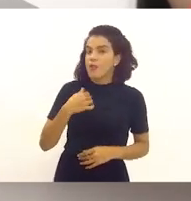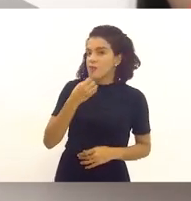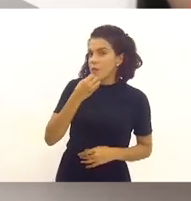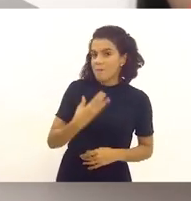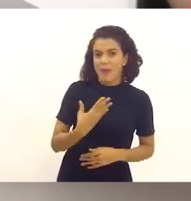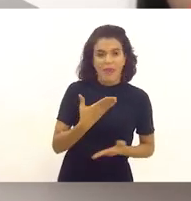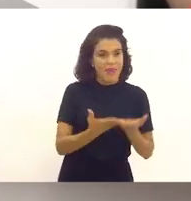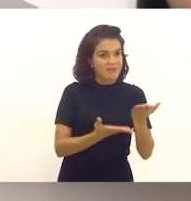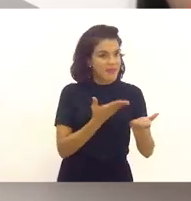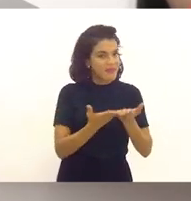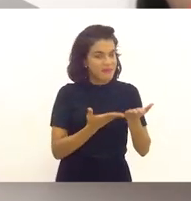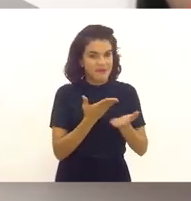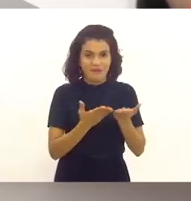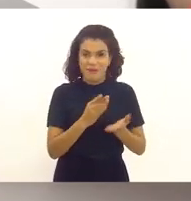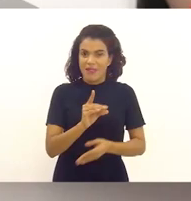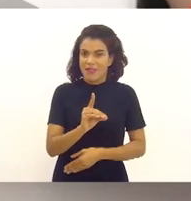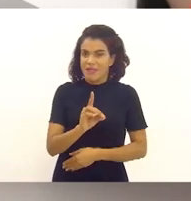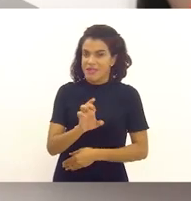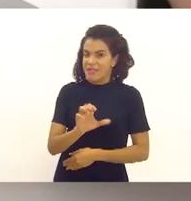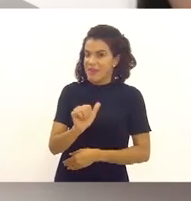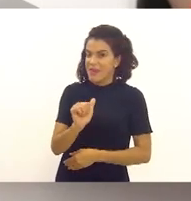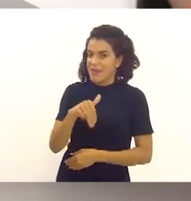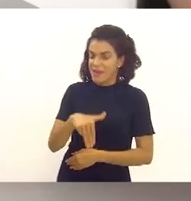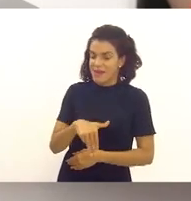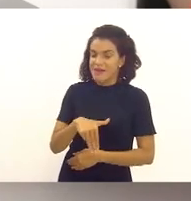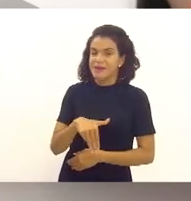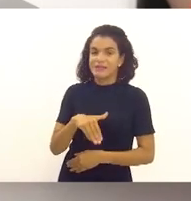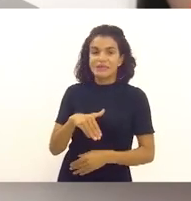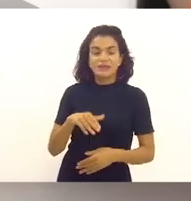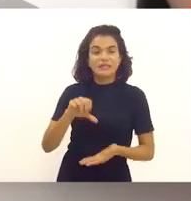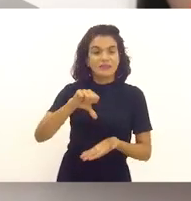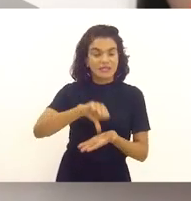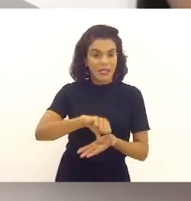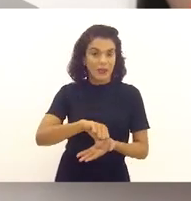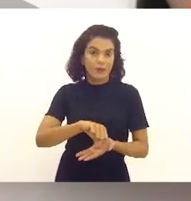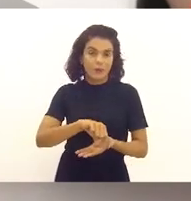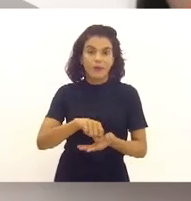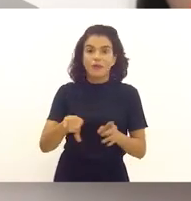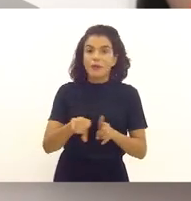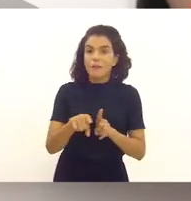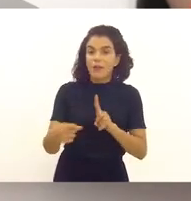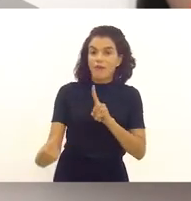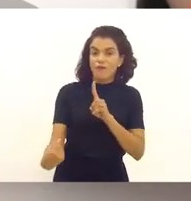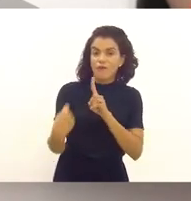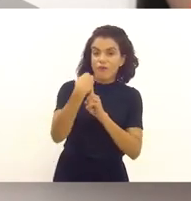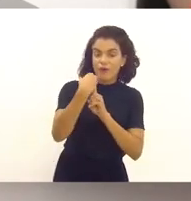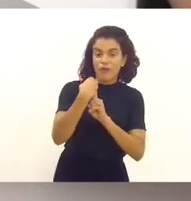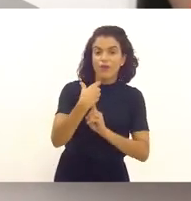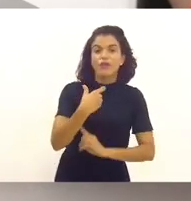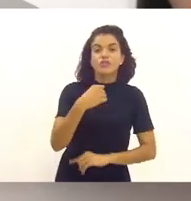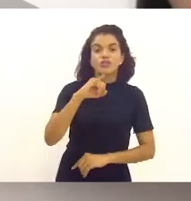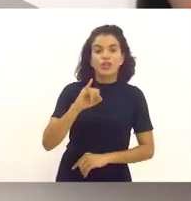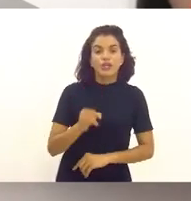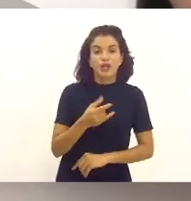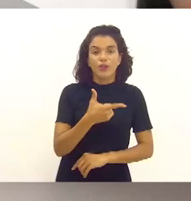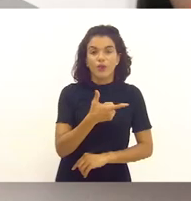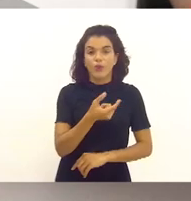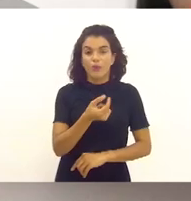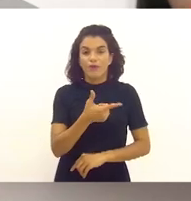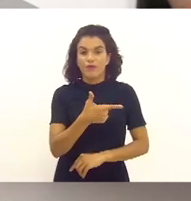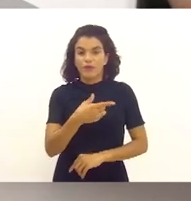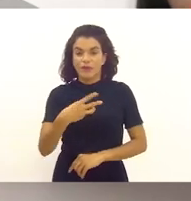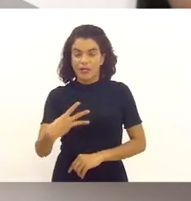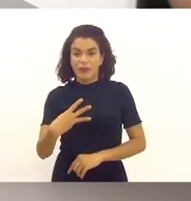bem atendida na dancentro é aquela história que se repete e por último eu fui agredida em janeiro de 2023 eu fui